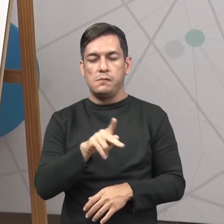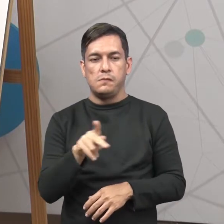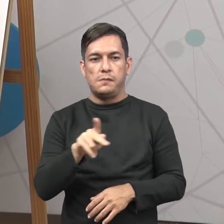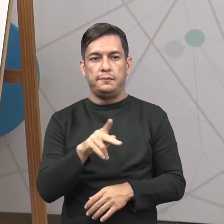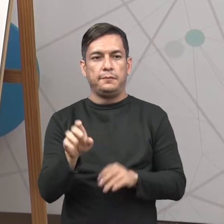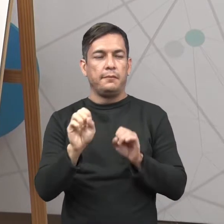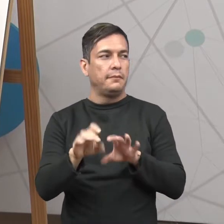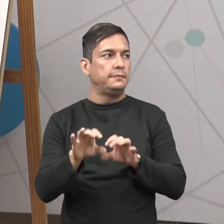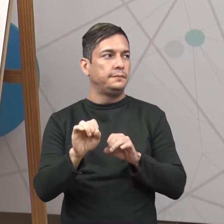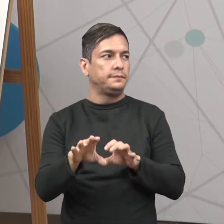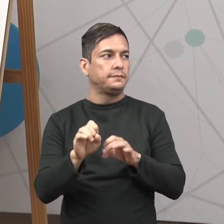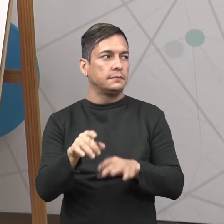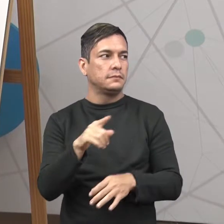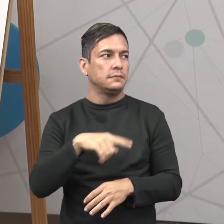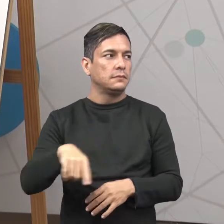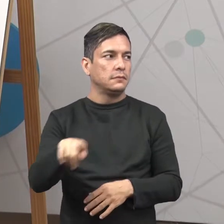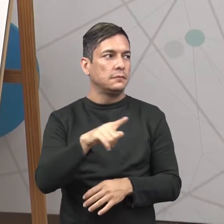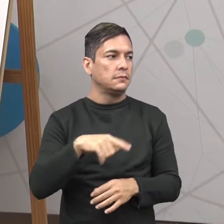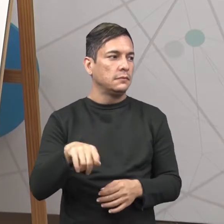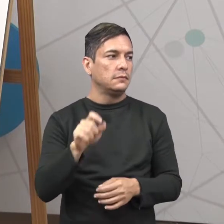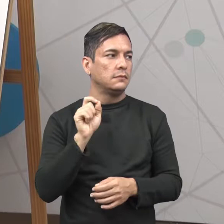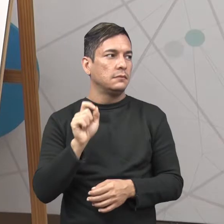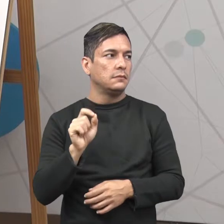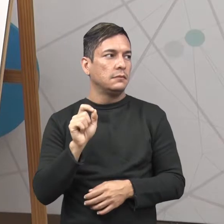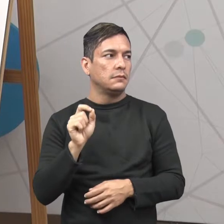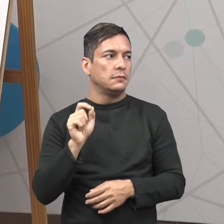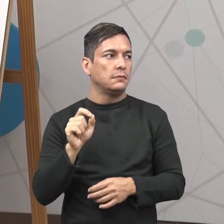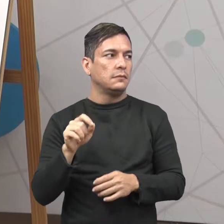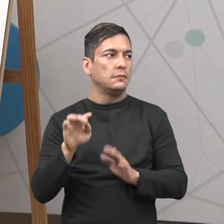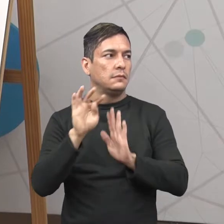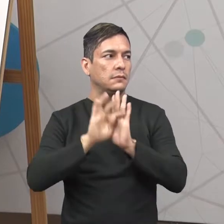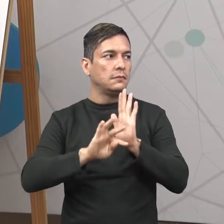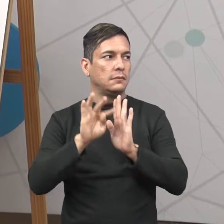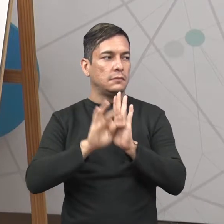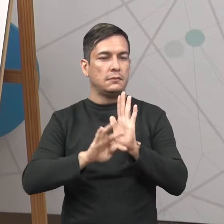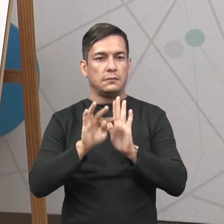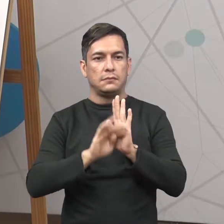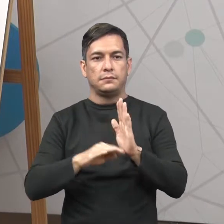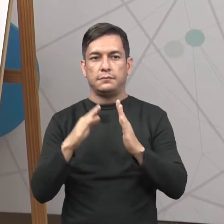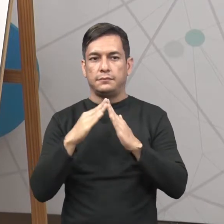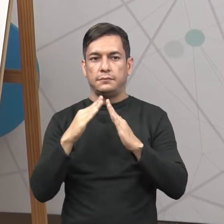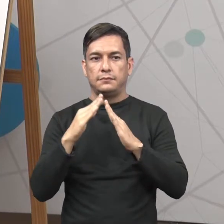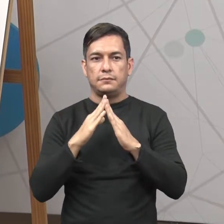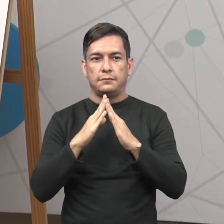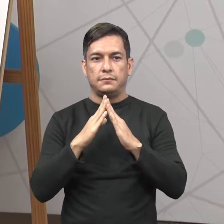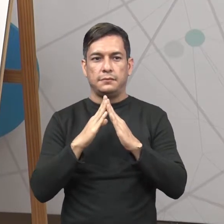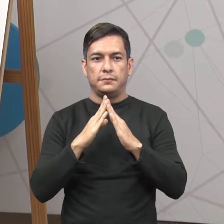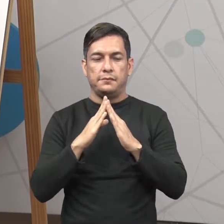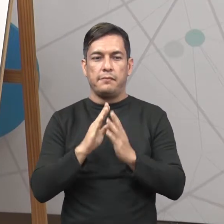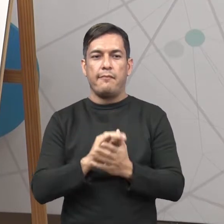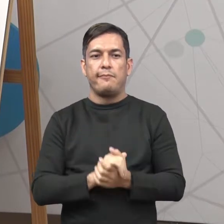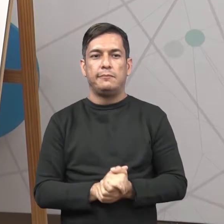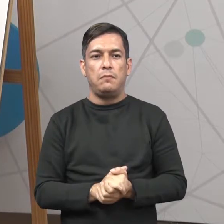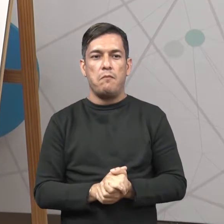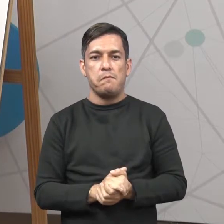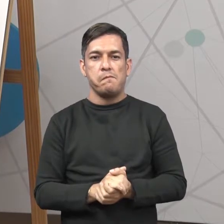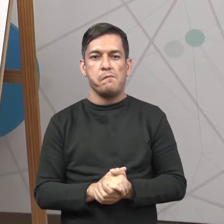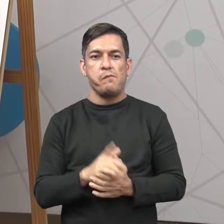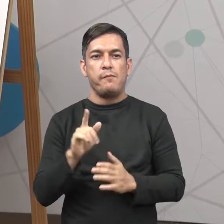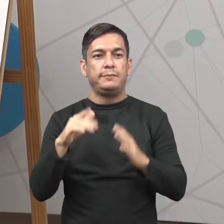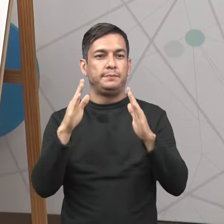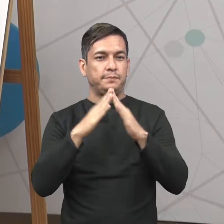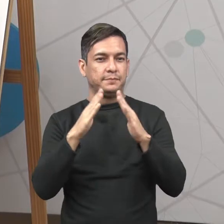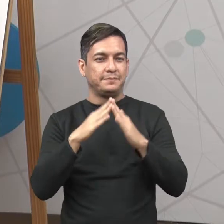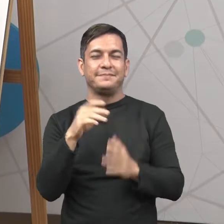professora ensinou a vocês sobre o texto da casa. Era uma casa